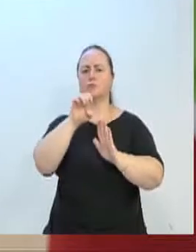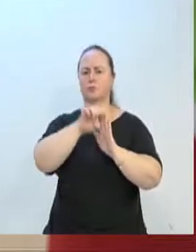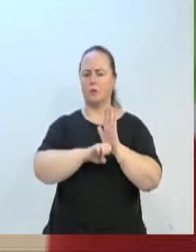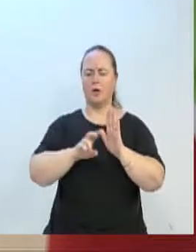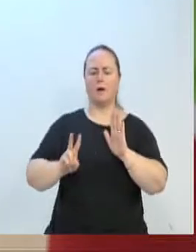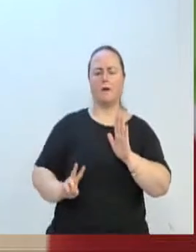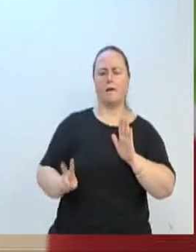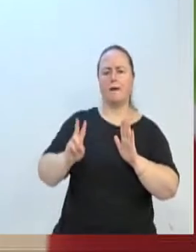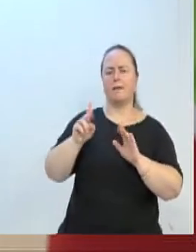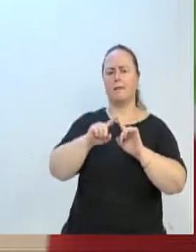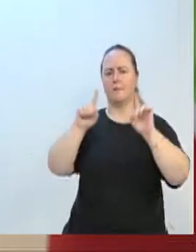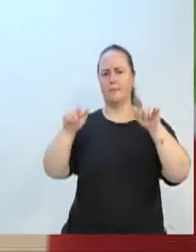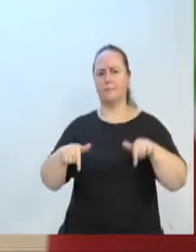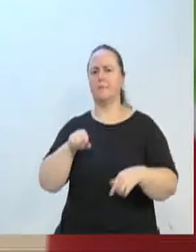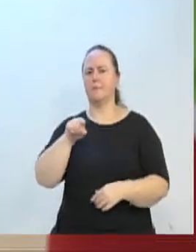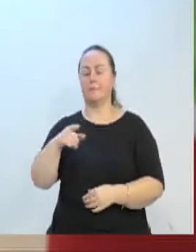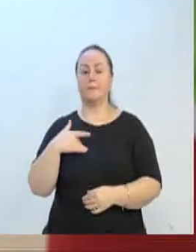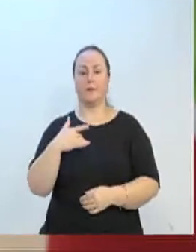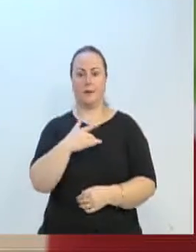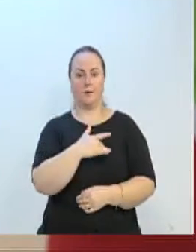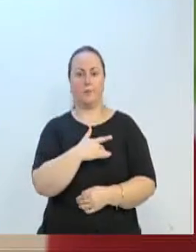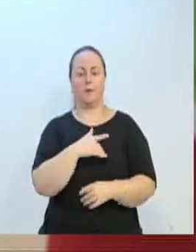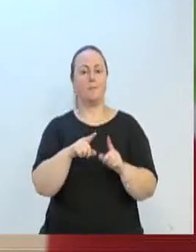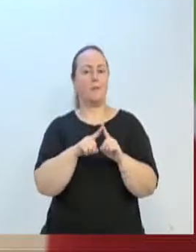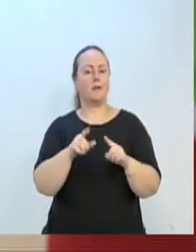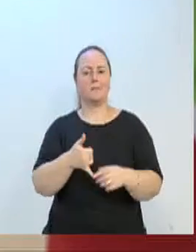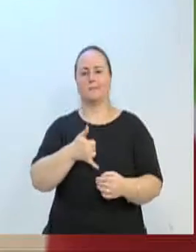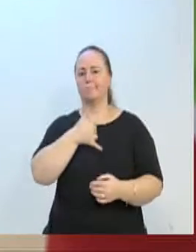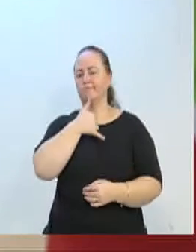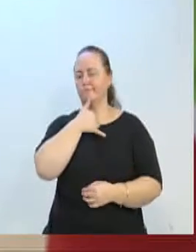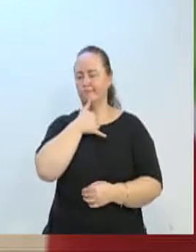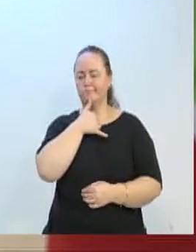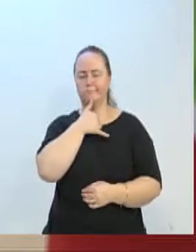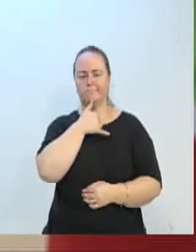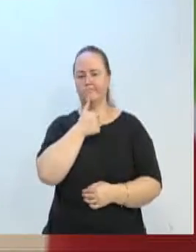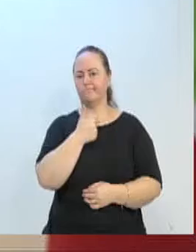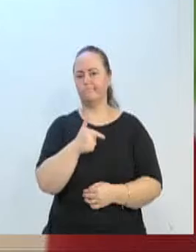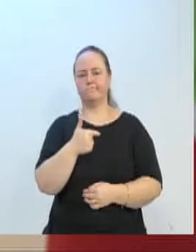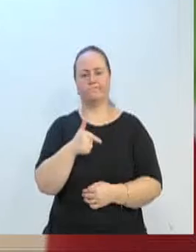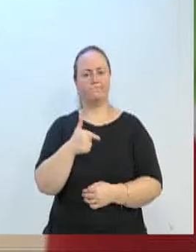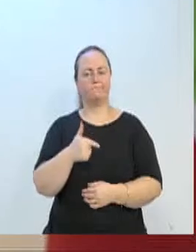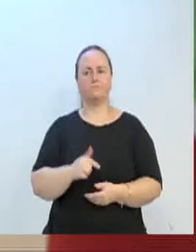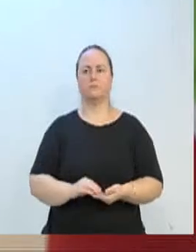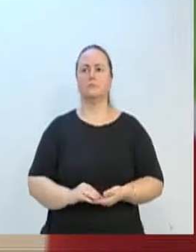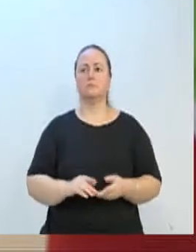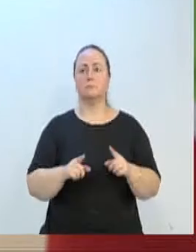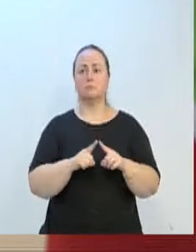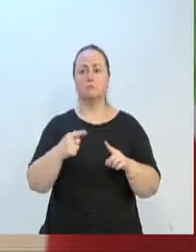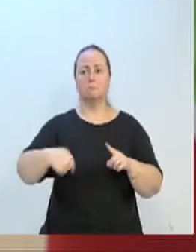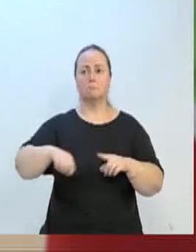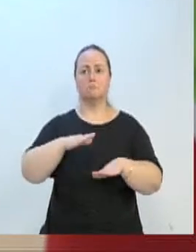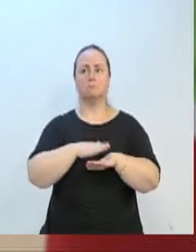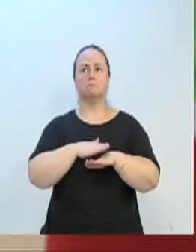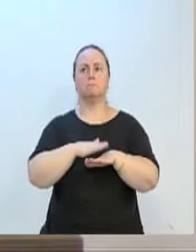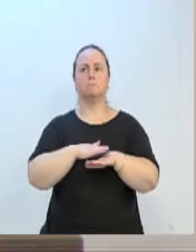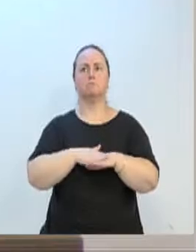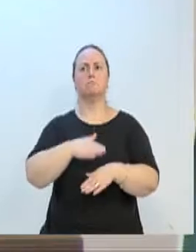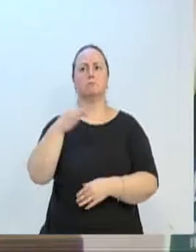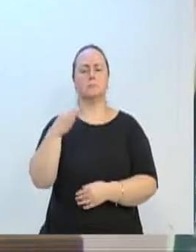do servidor, infelizmente não tivemos êxito, né? Mas não deixamos de fazer e cumprir o nosso papel. Fizemos